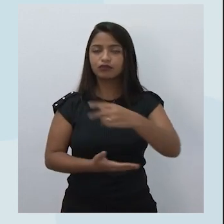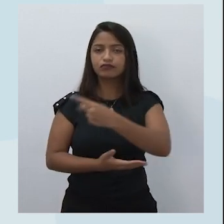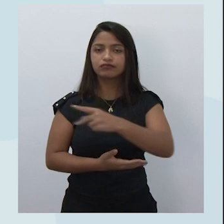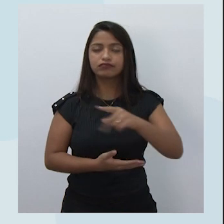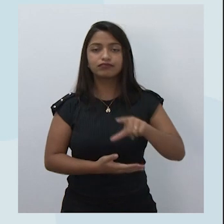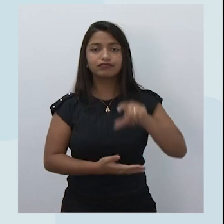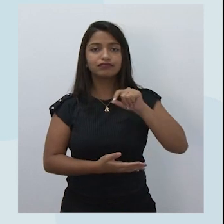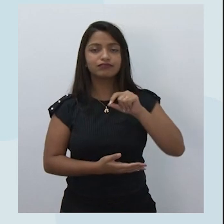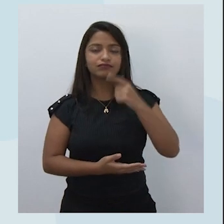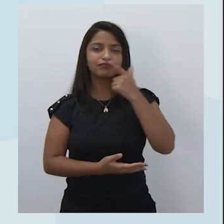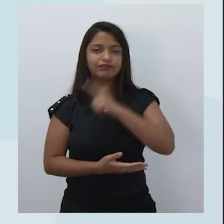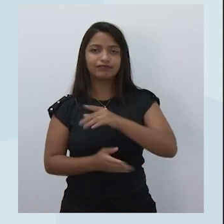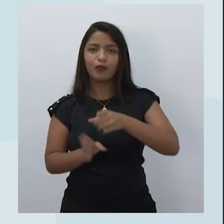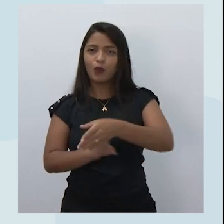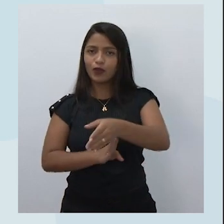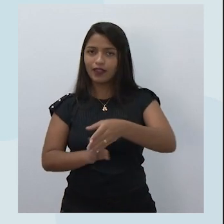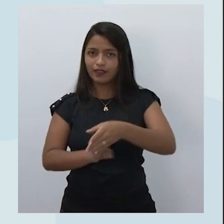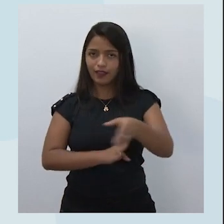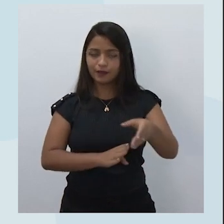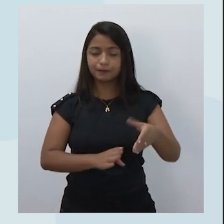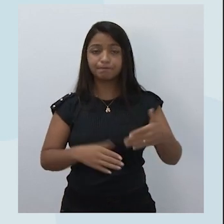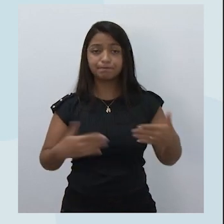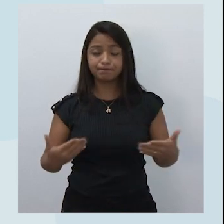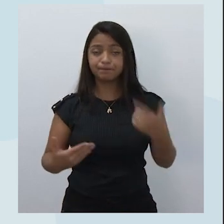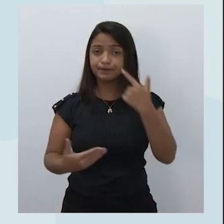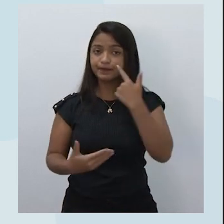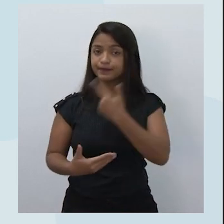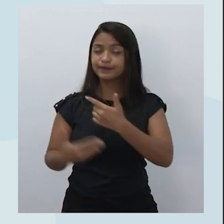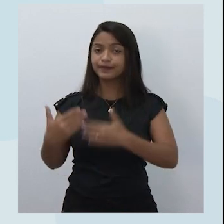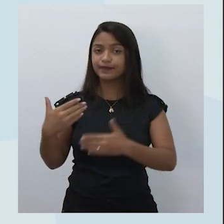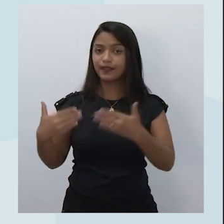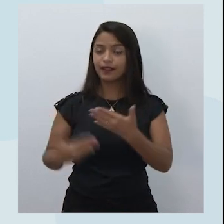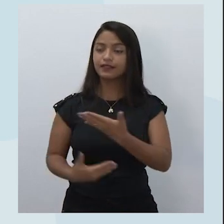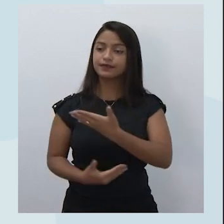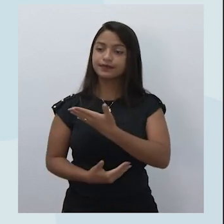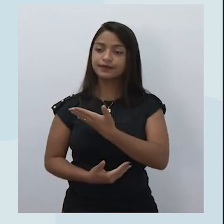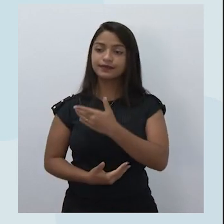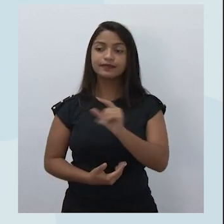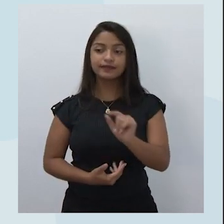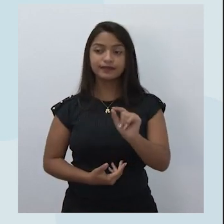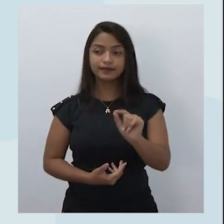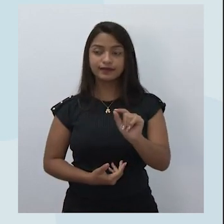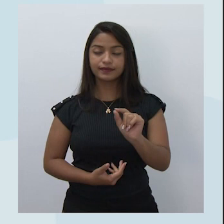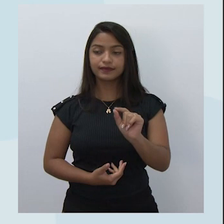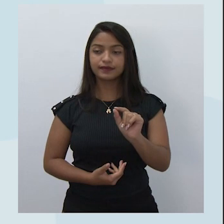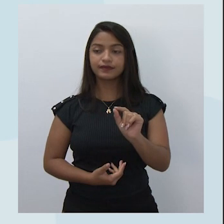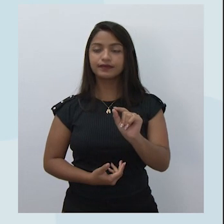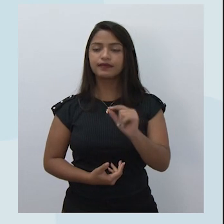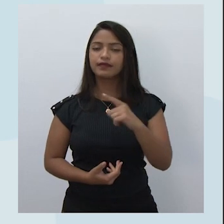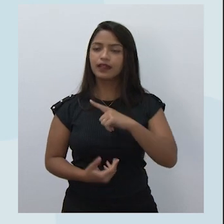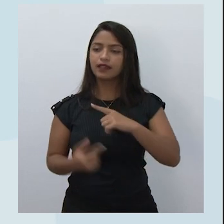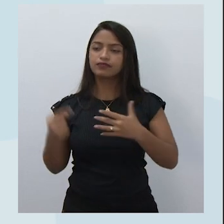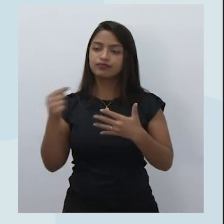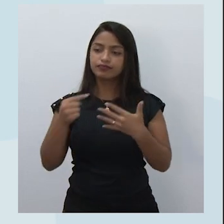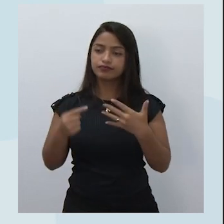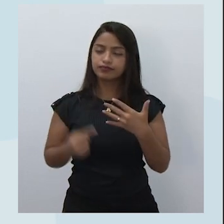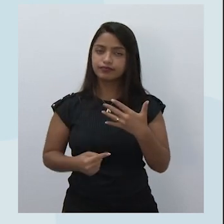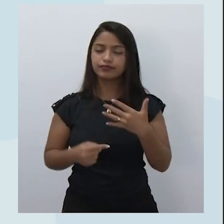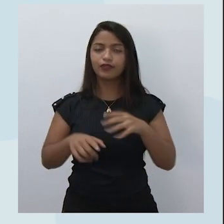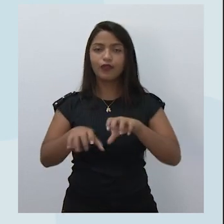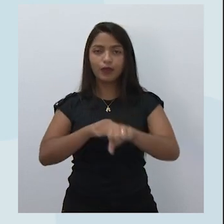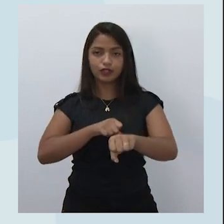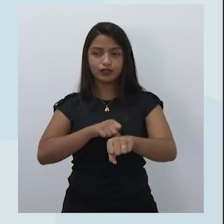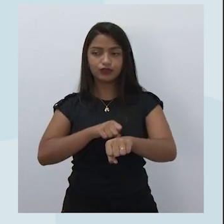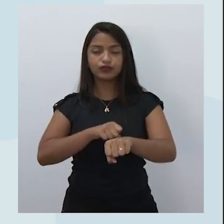tá? Então, nesse slide, nós trazemos aí, né, os itinerários